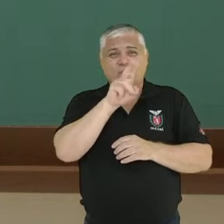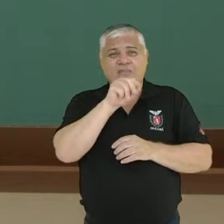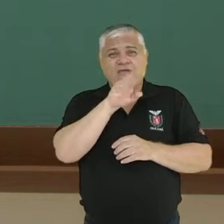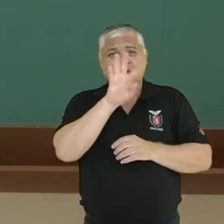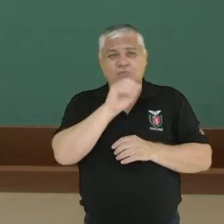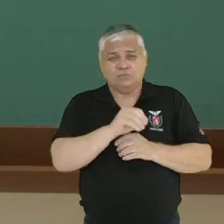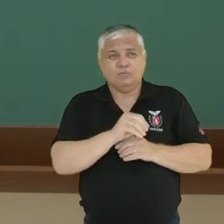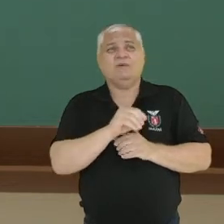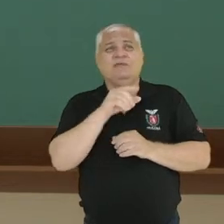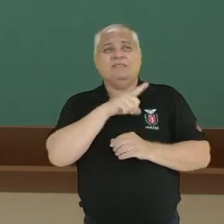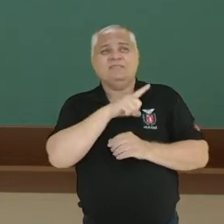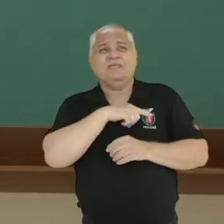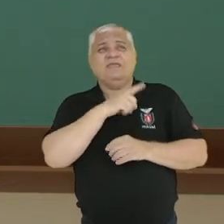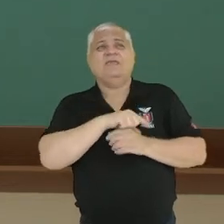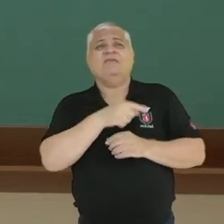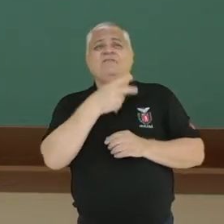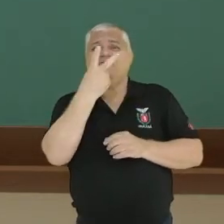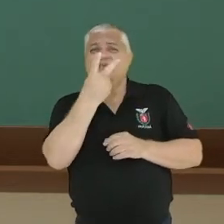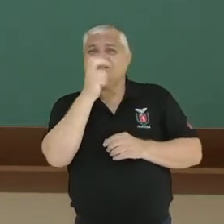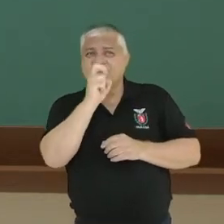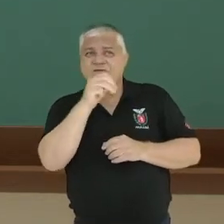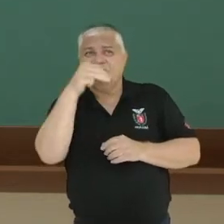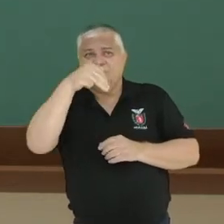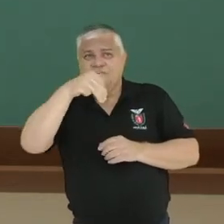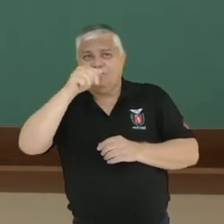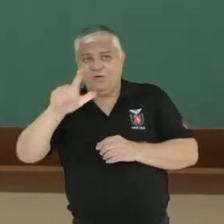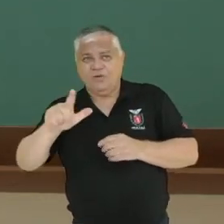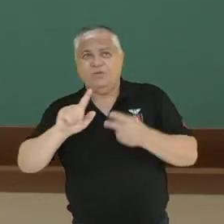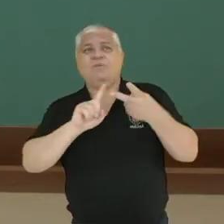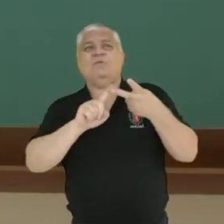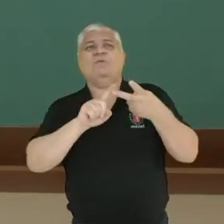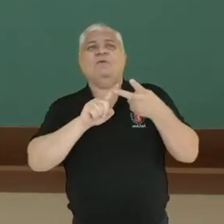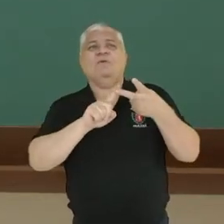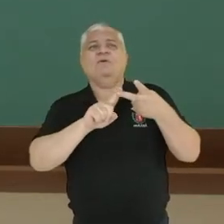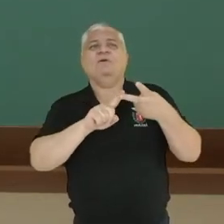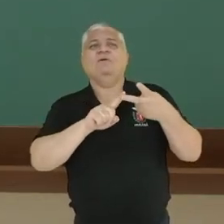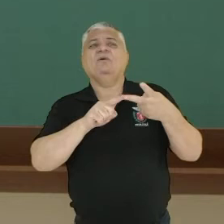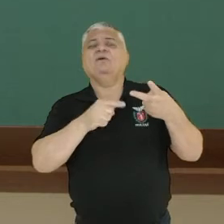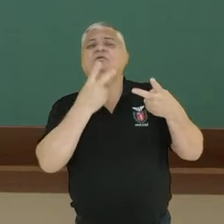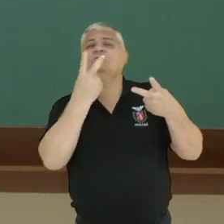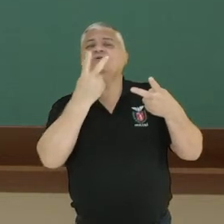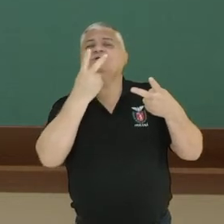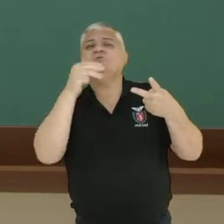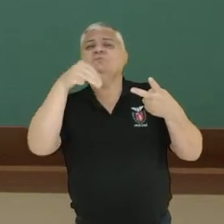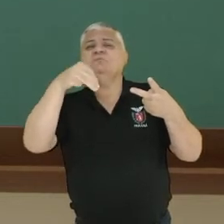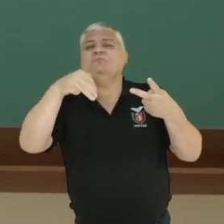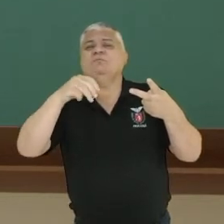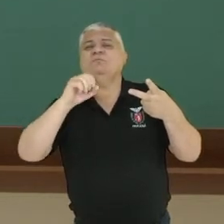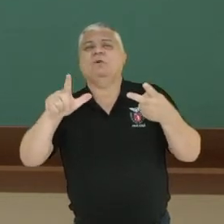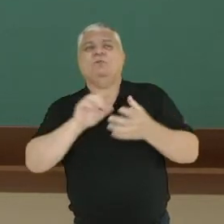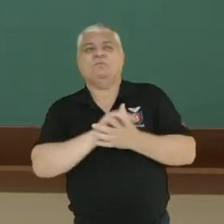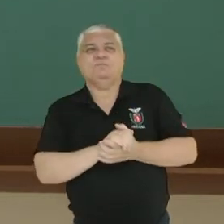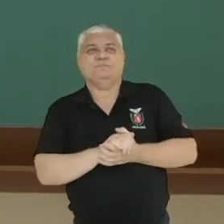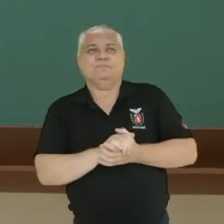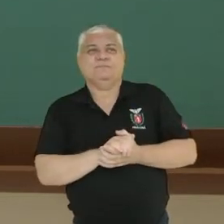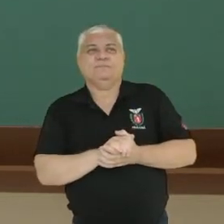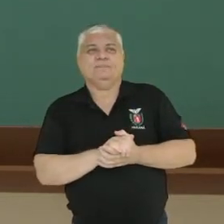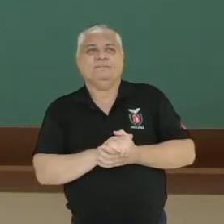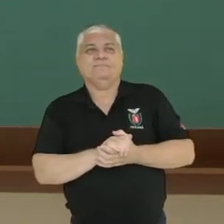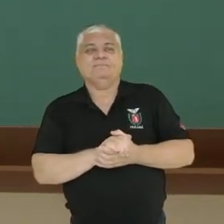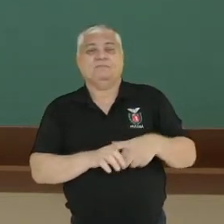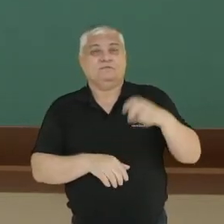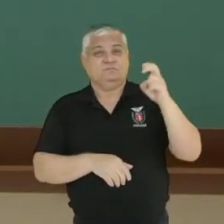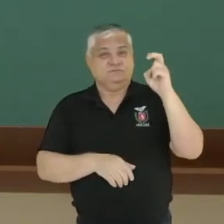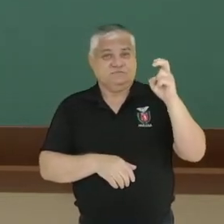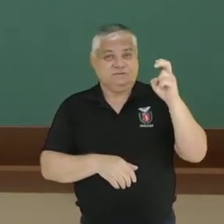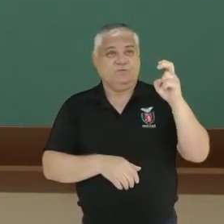litros e cuja concentração de ácido carbônico é de 2 milimol por litros. Dados: log de